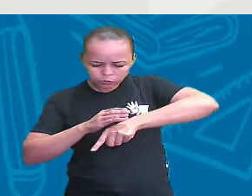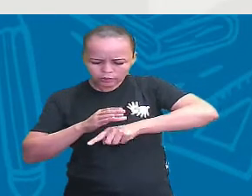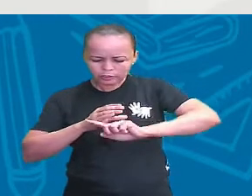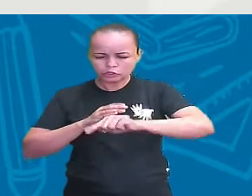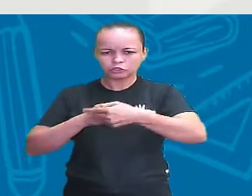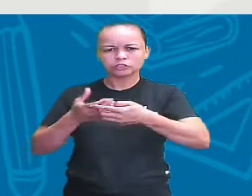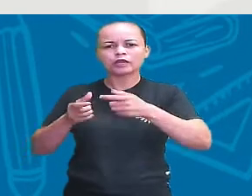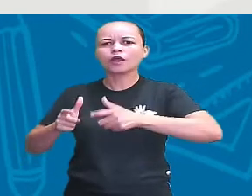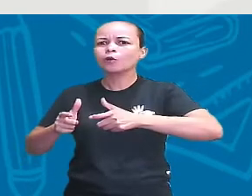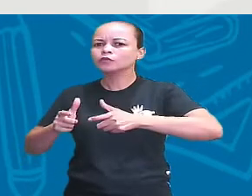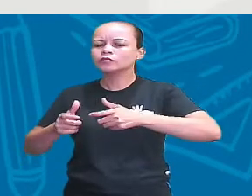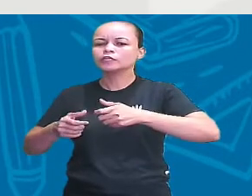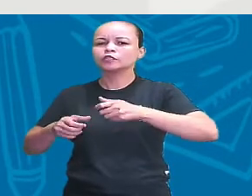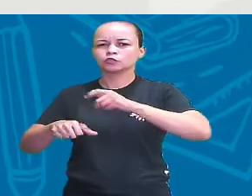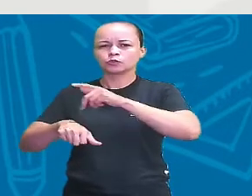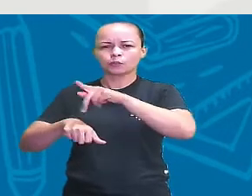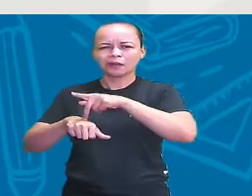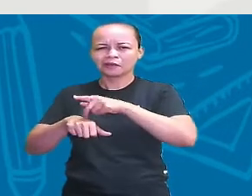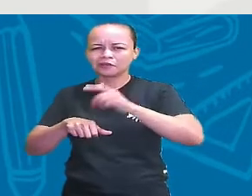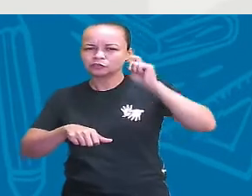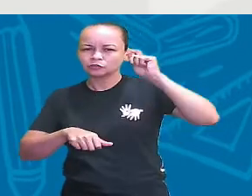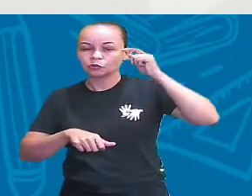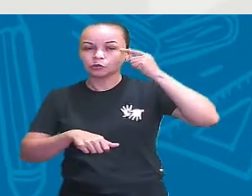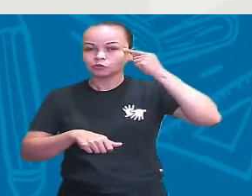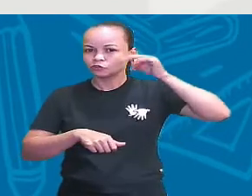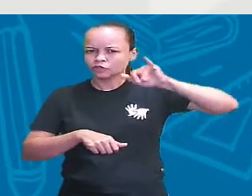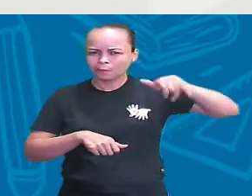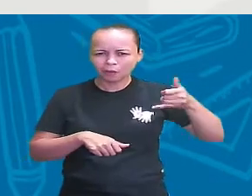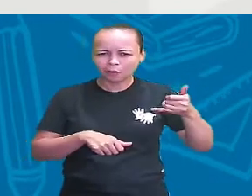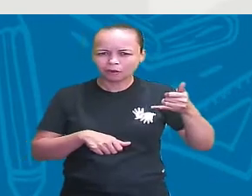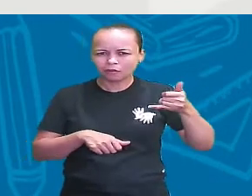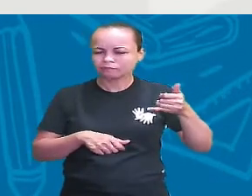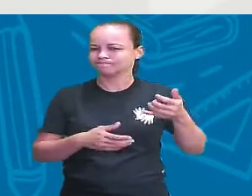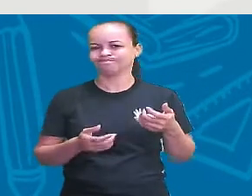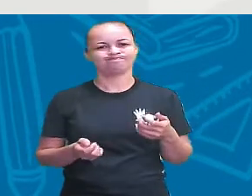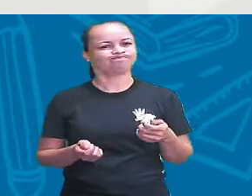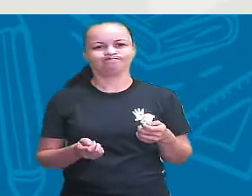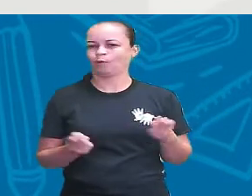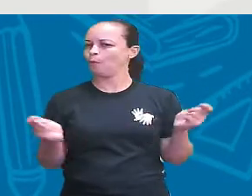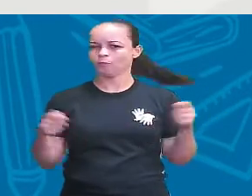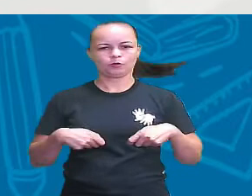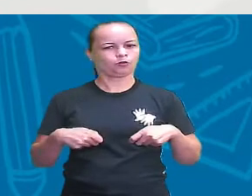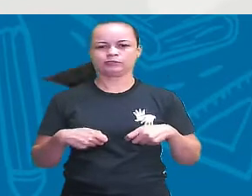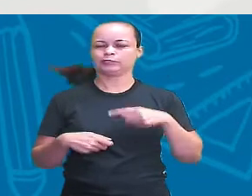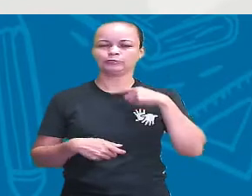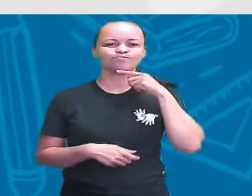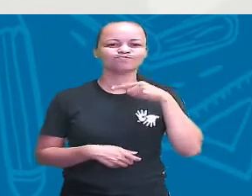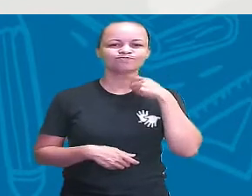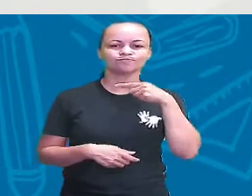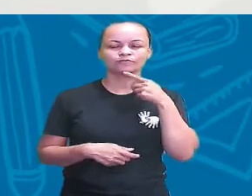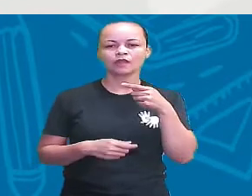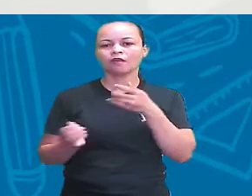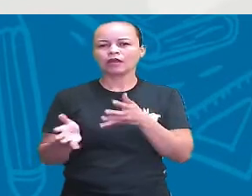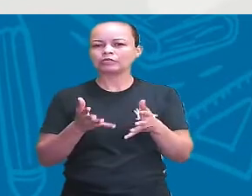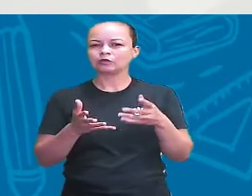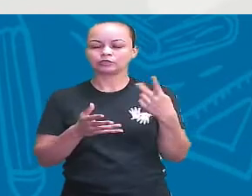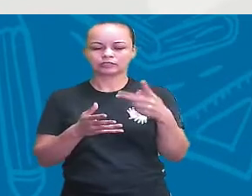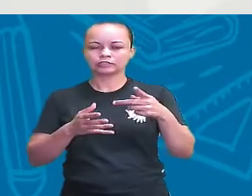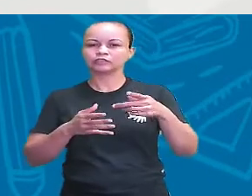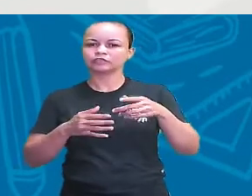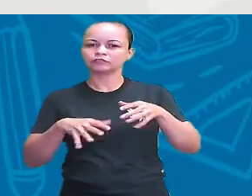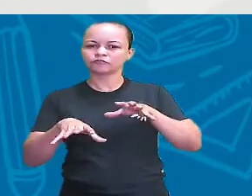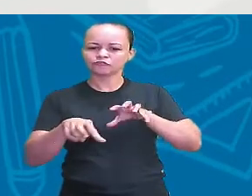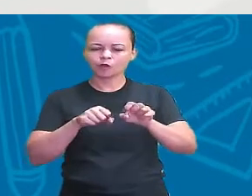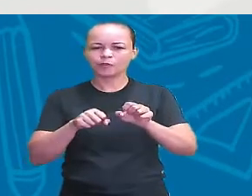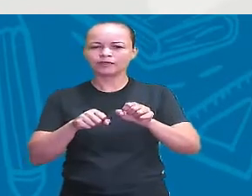Japão. Sinto em dizer para você que isso não é possível. E uma das razões tem a ver com a própria formação